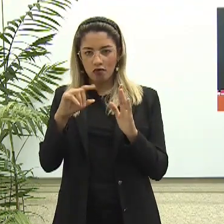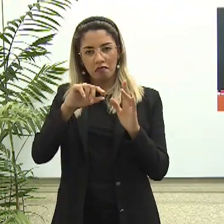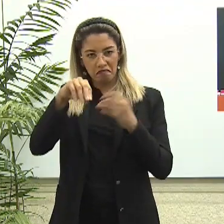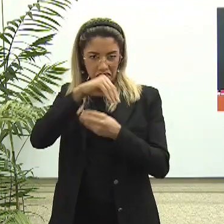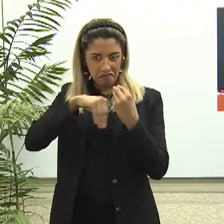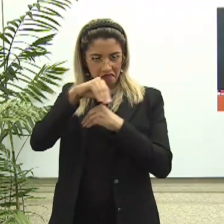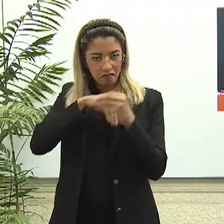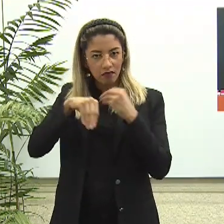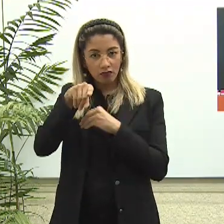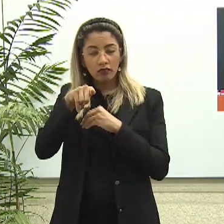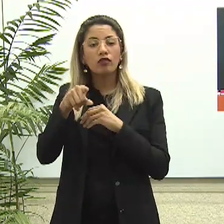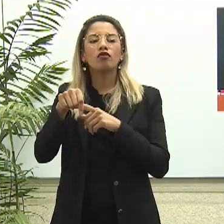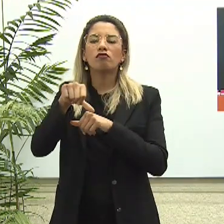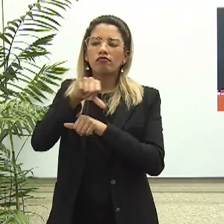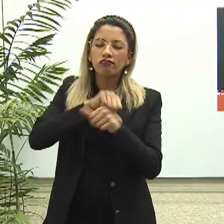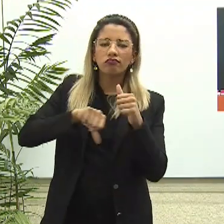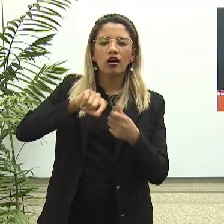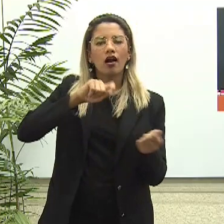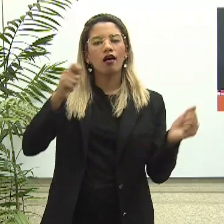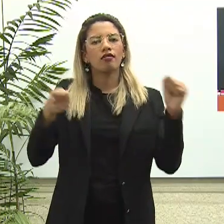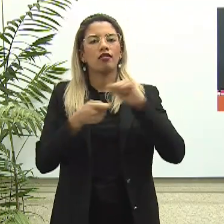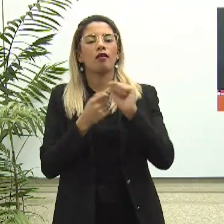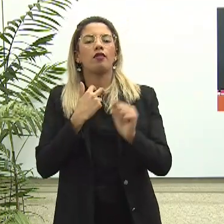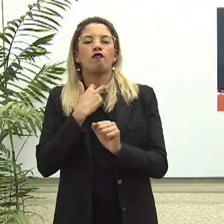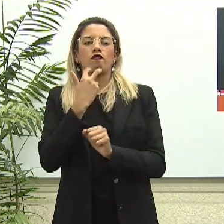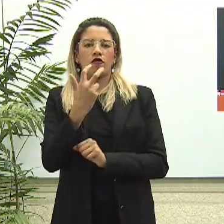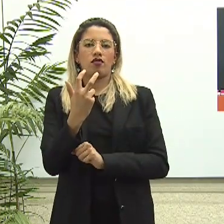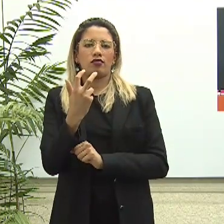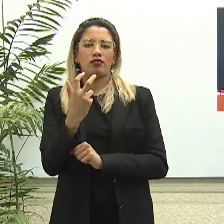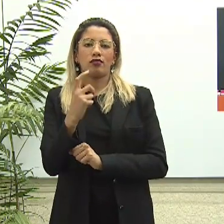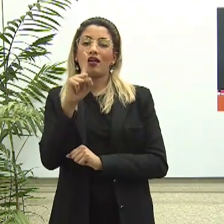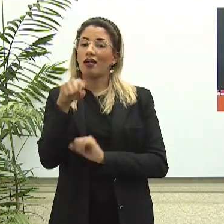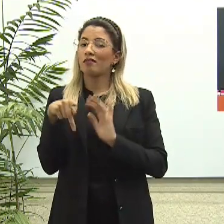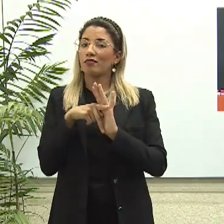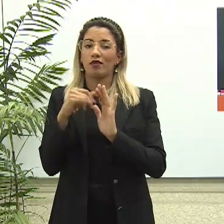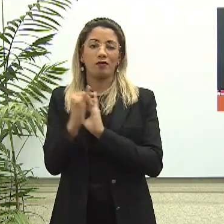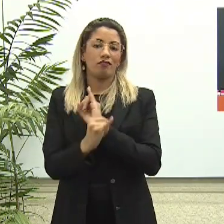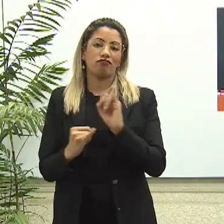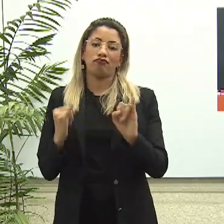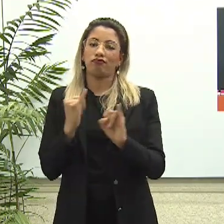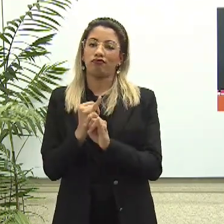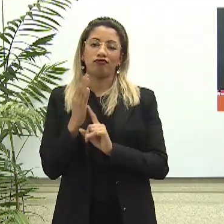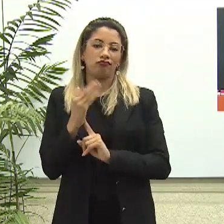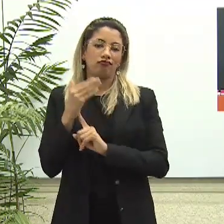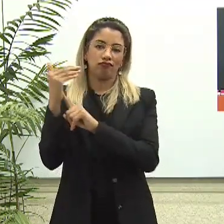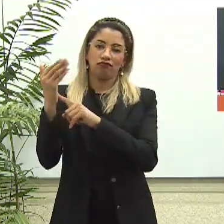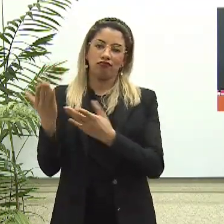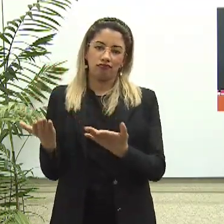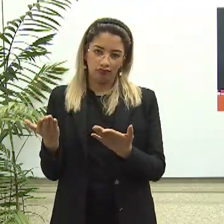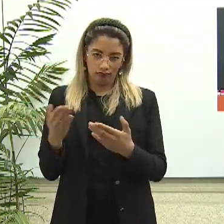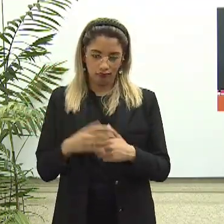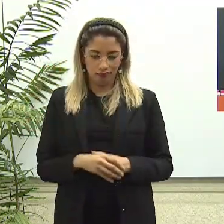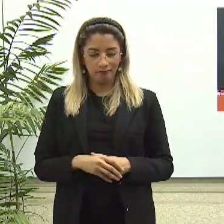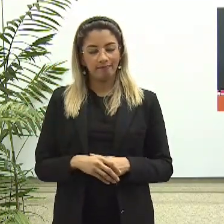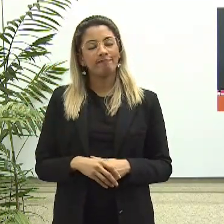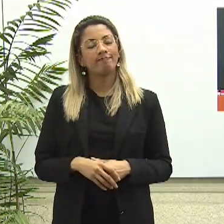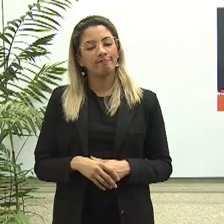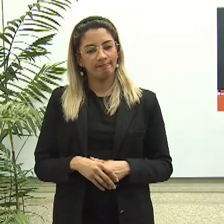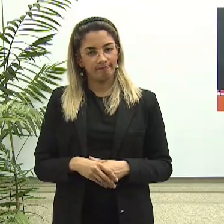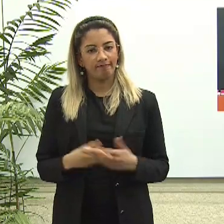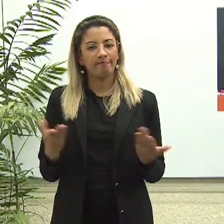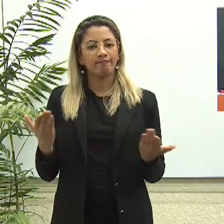é por conversão digital bom gente aí você pega e treina